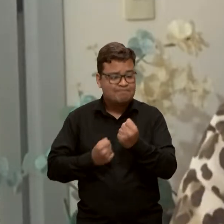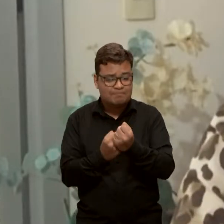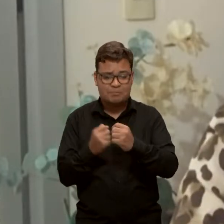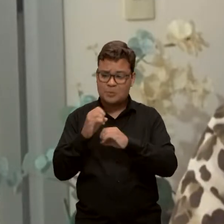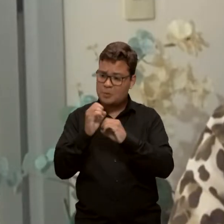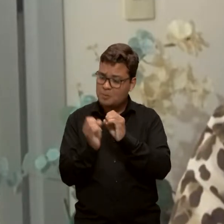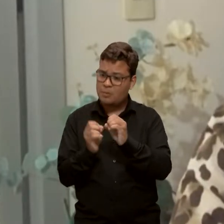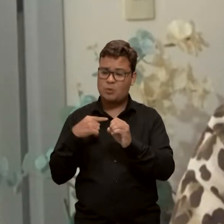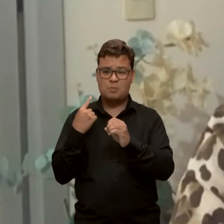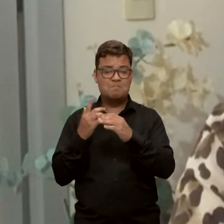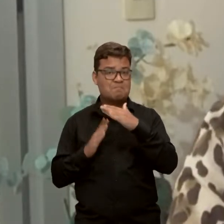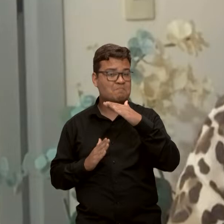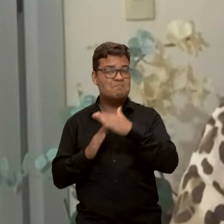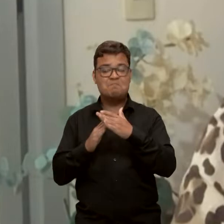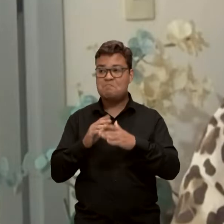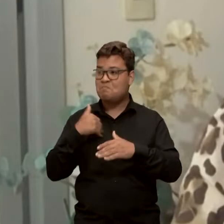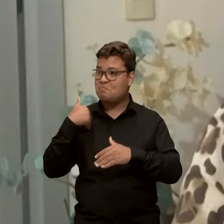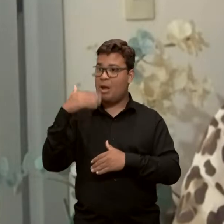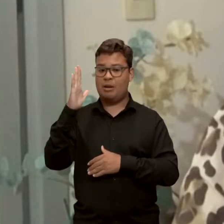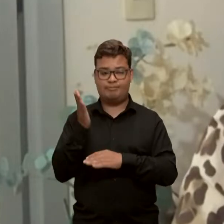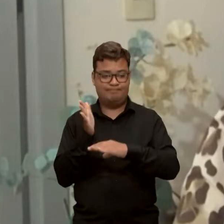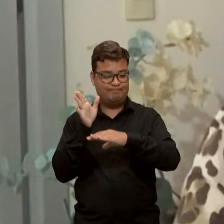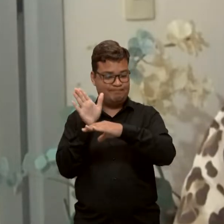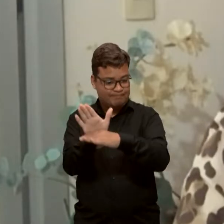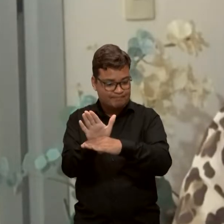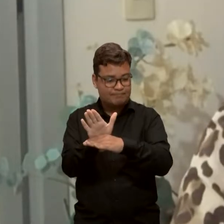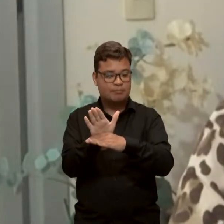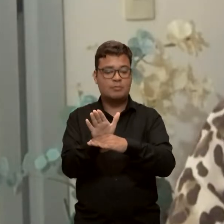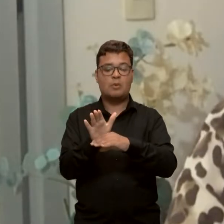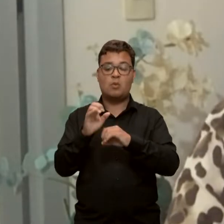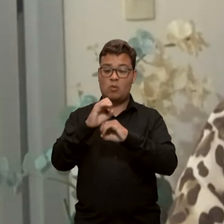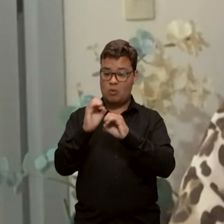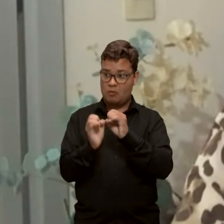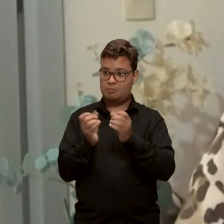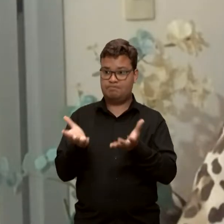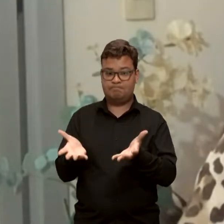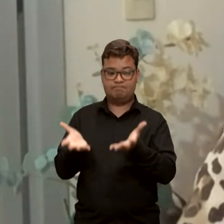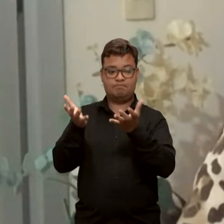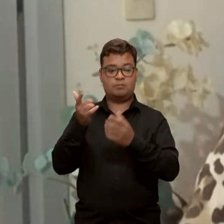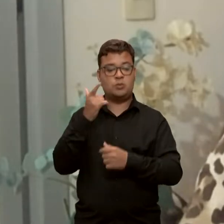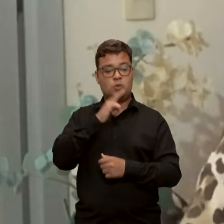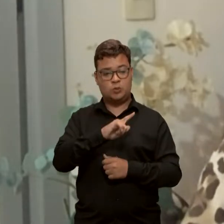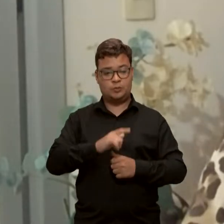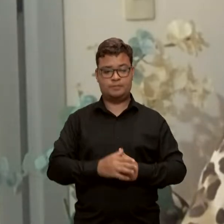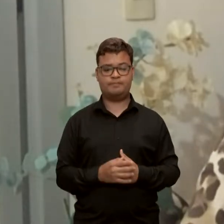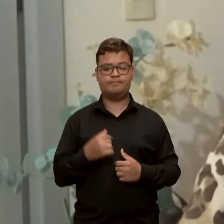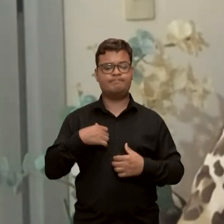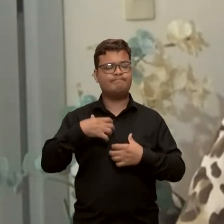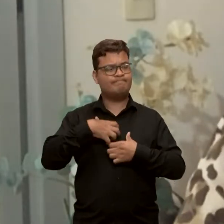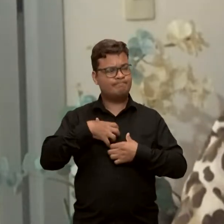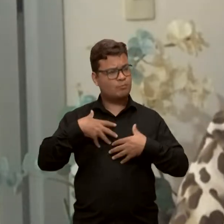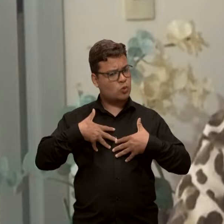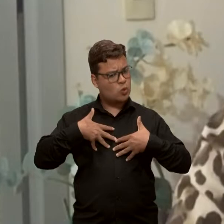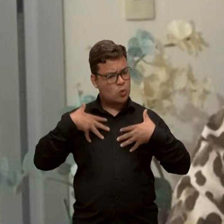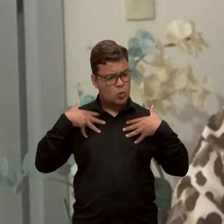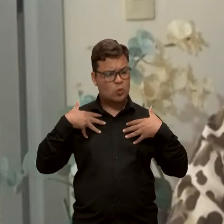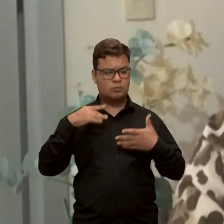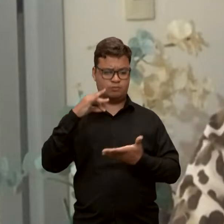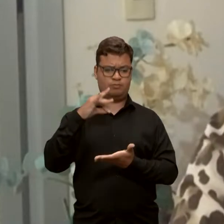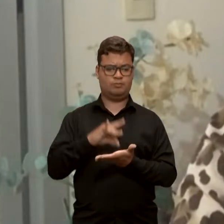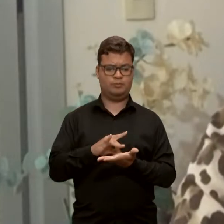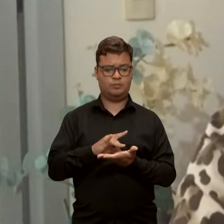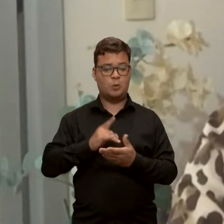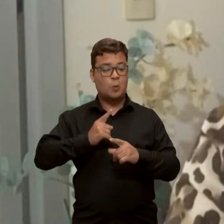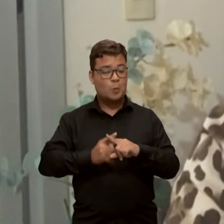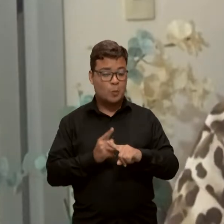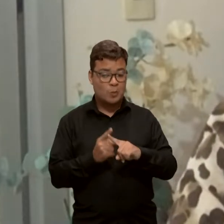que a UFG fosse a instituição que ela é. Eu me sinto muito honrada de ter